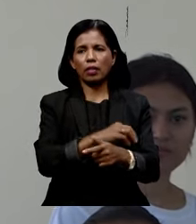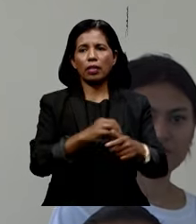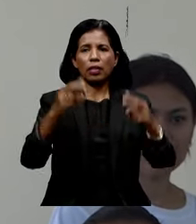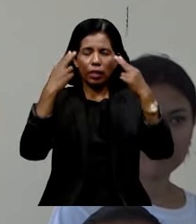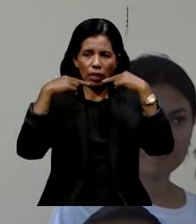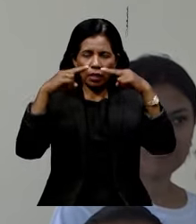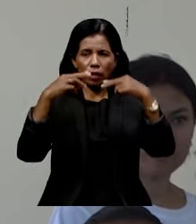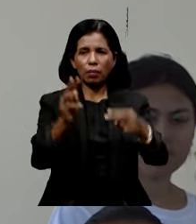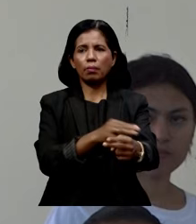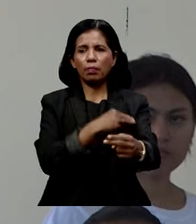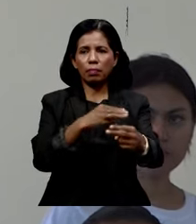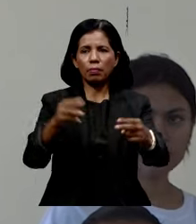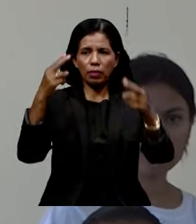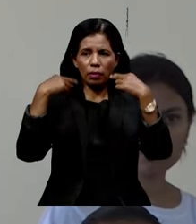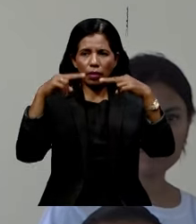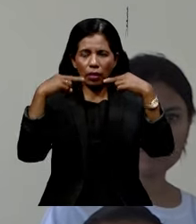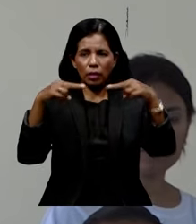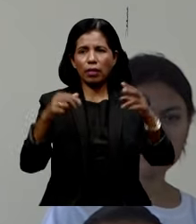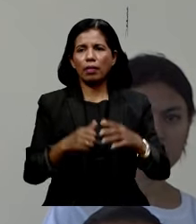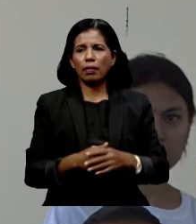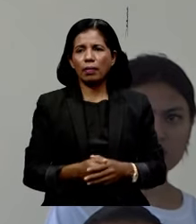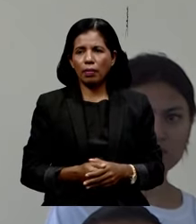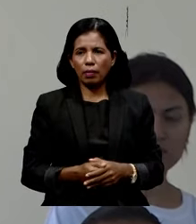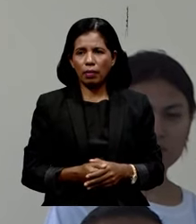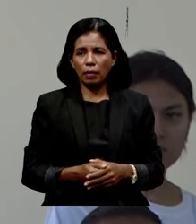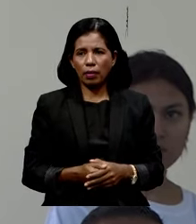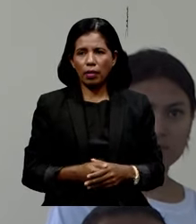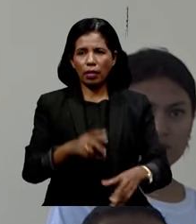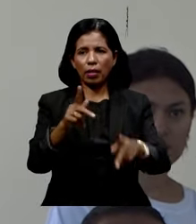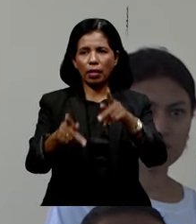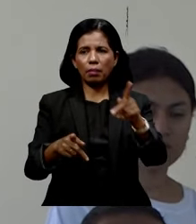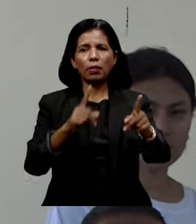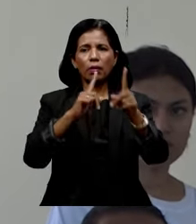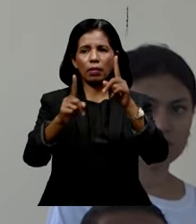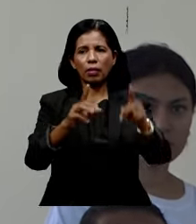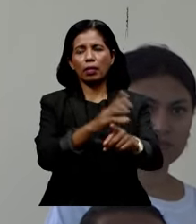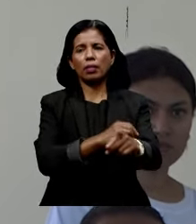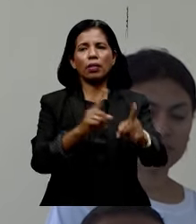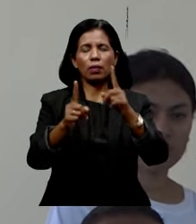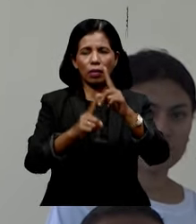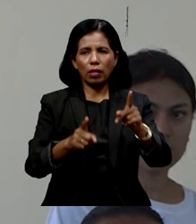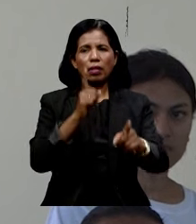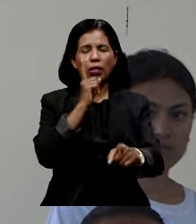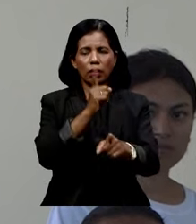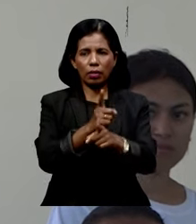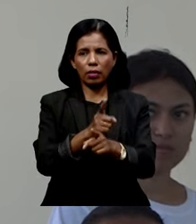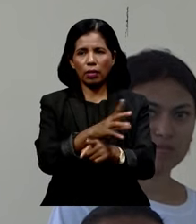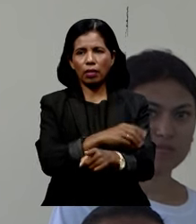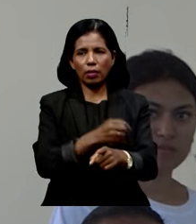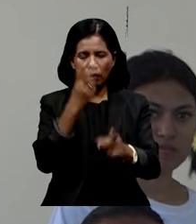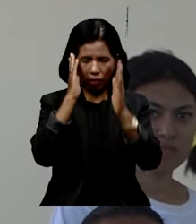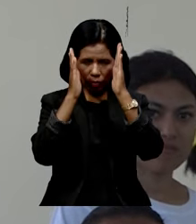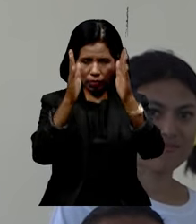quando a música nasceu, quando ia ver o pop nia nia quali antes, mas quando ia quali eu botei bem uma cara da nia na área para